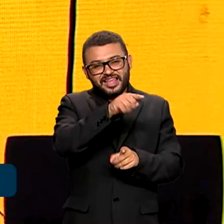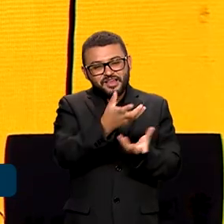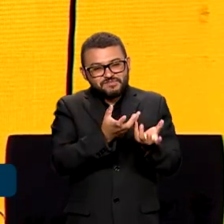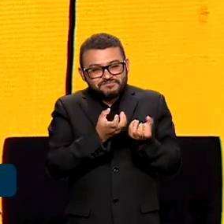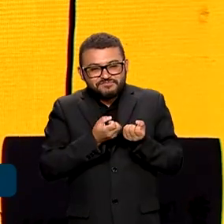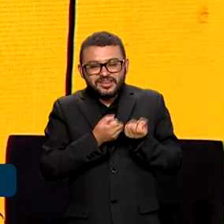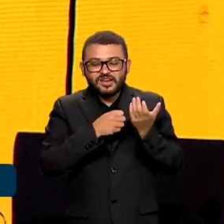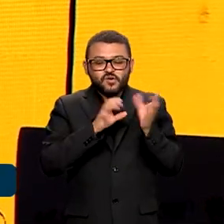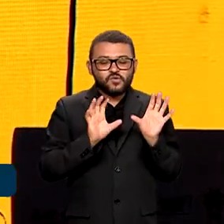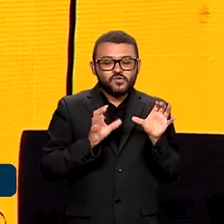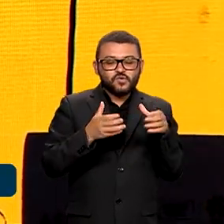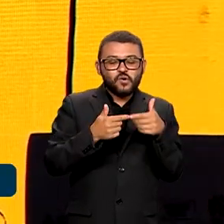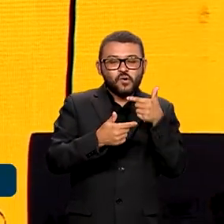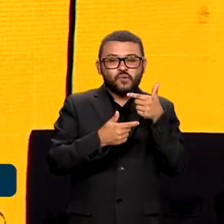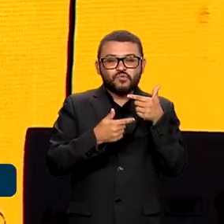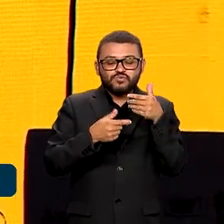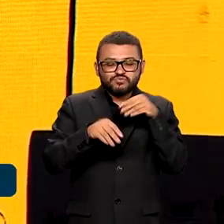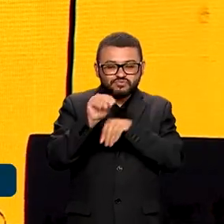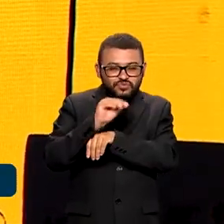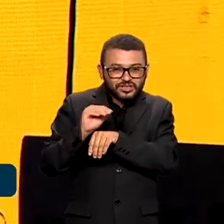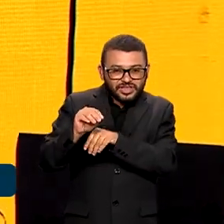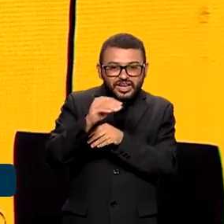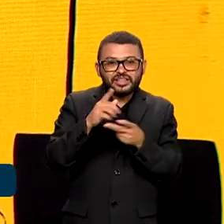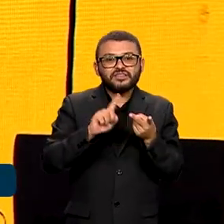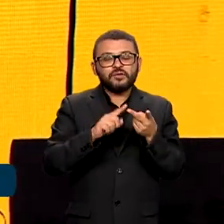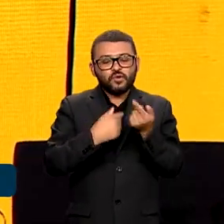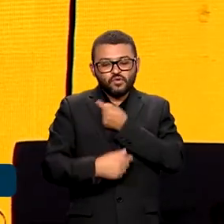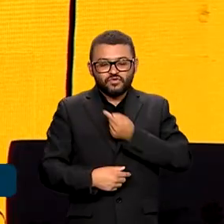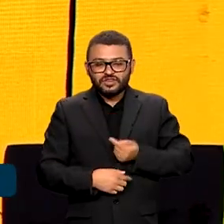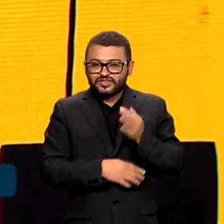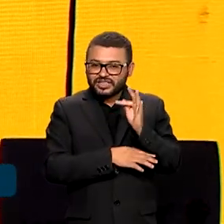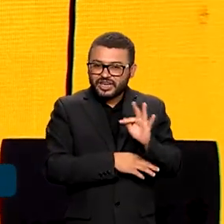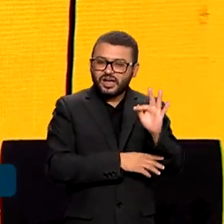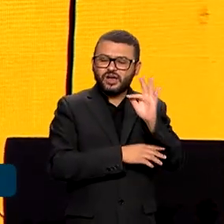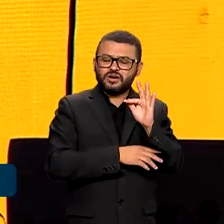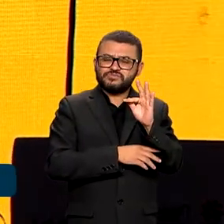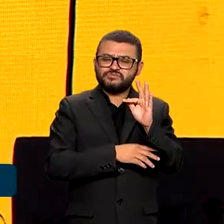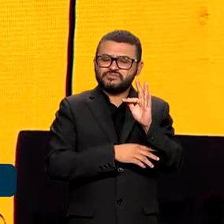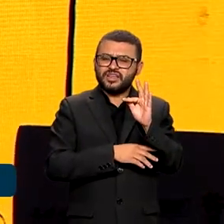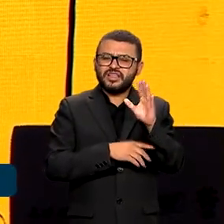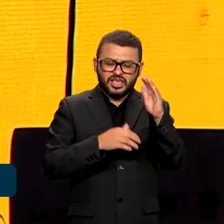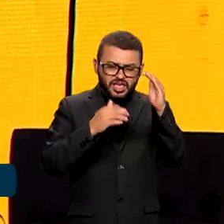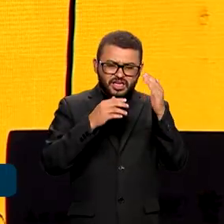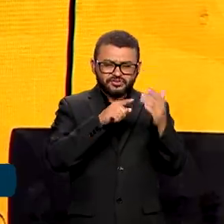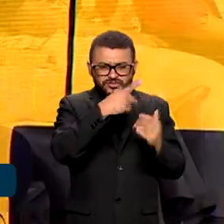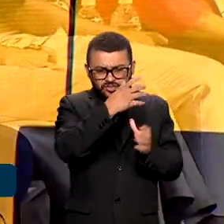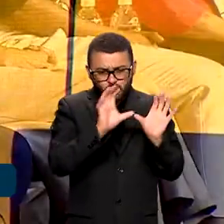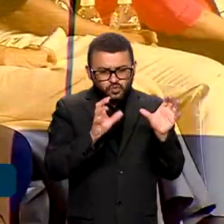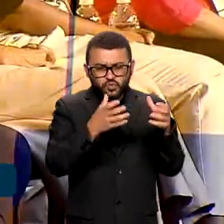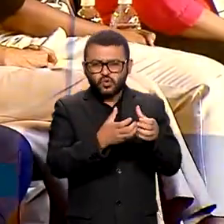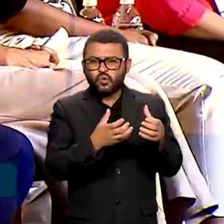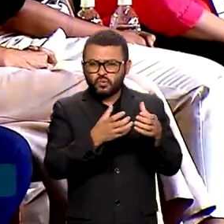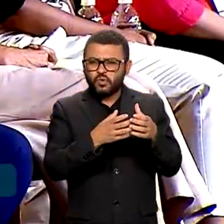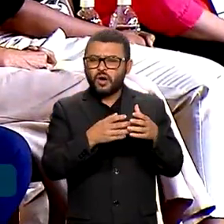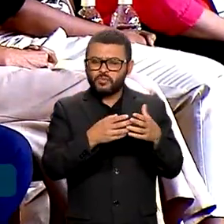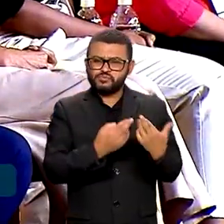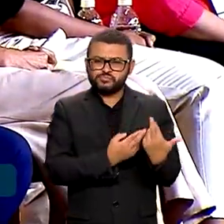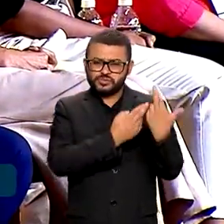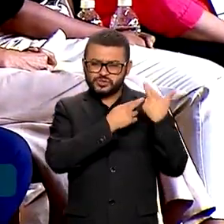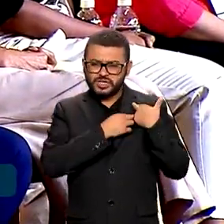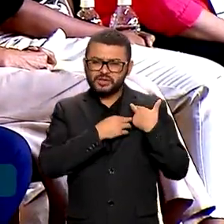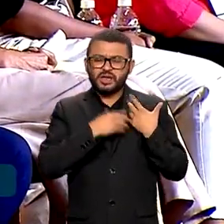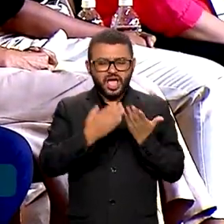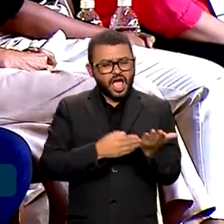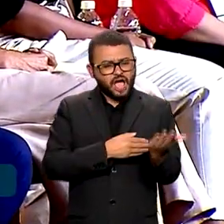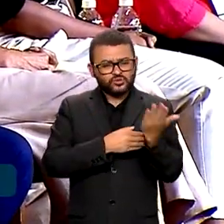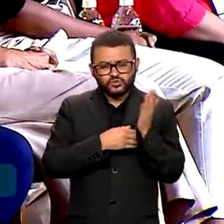como sua equipe tratou a equipe do governo federal, pela competência do seu time que nos ajudou a